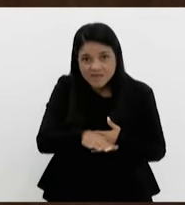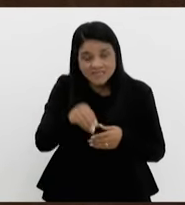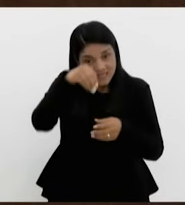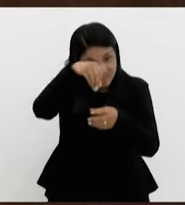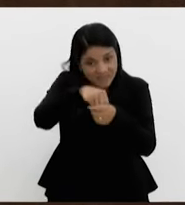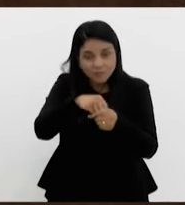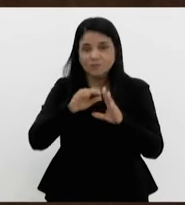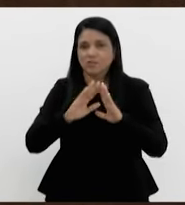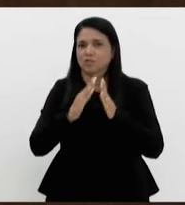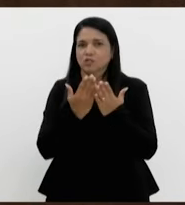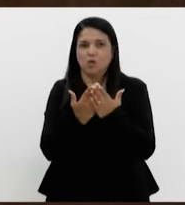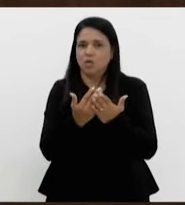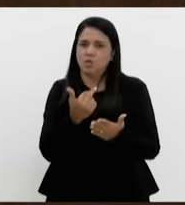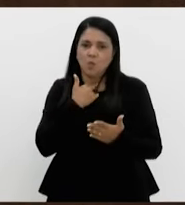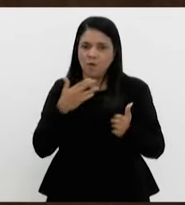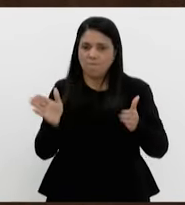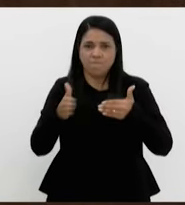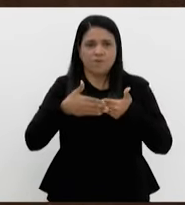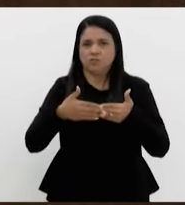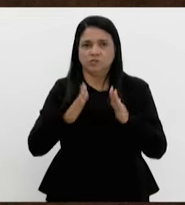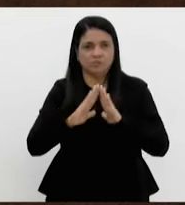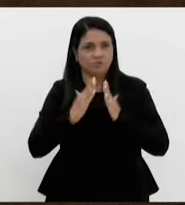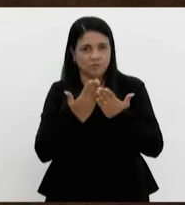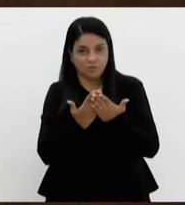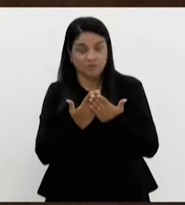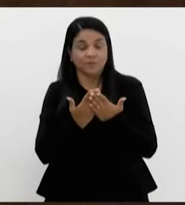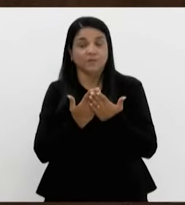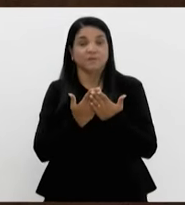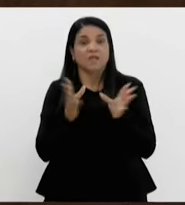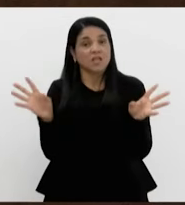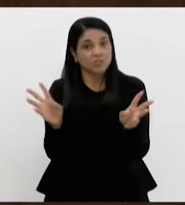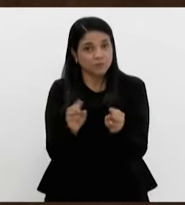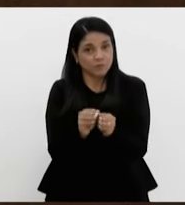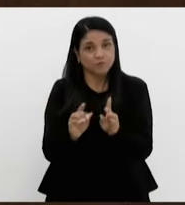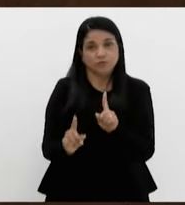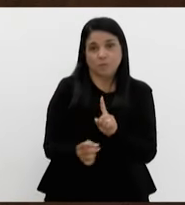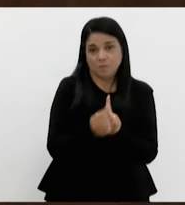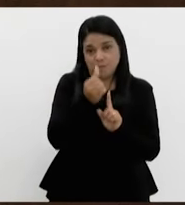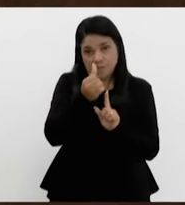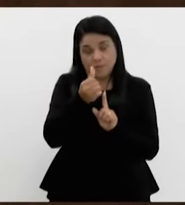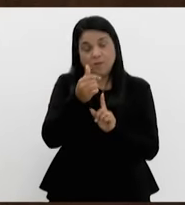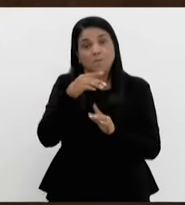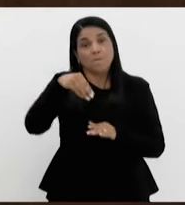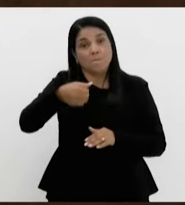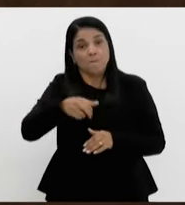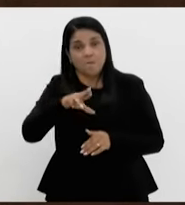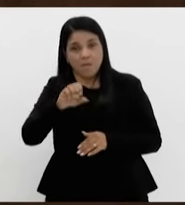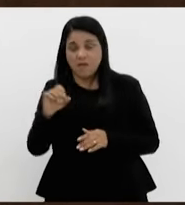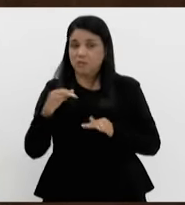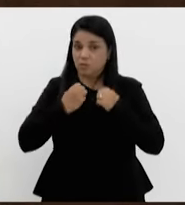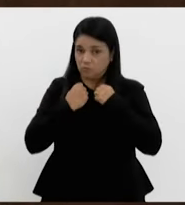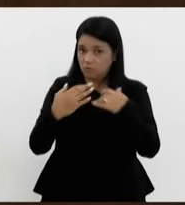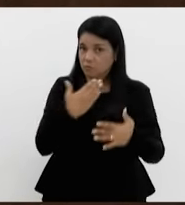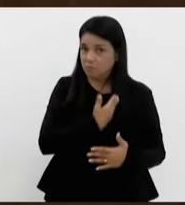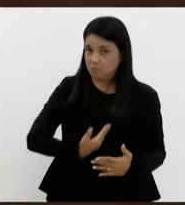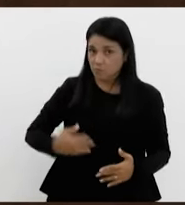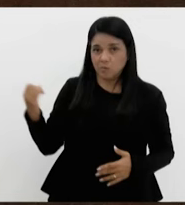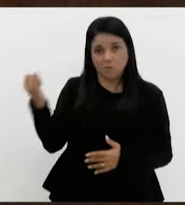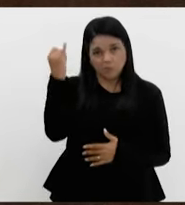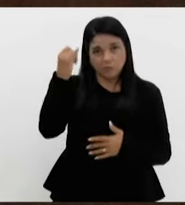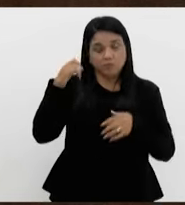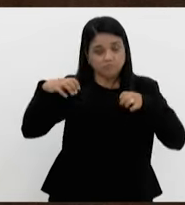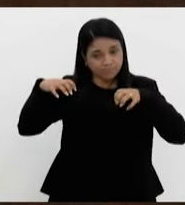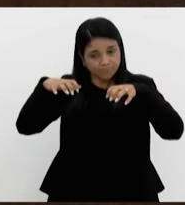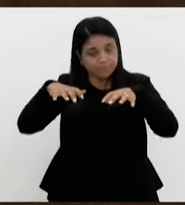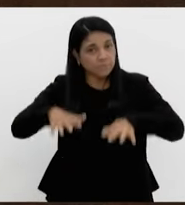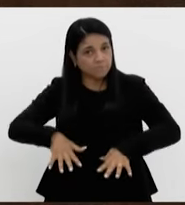Então, resumindo, nós tivemos, dia 1º de março, nós tivemos uma audiência pública importante sobre a questão de alagamentos e enchentes